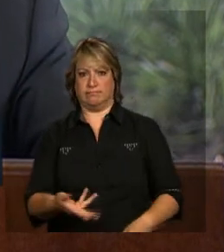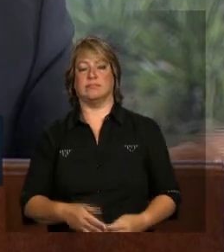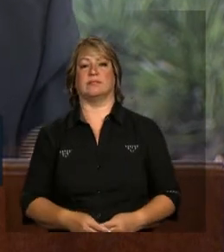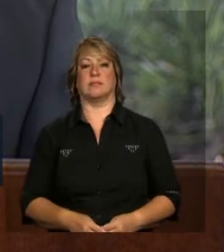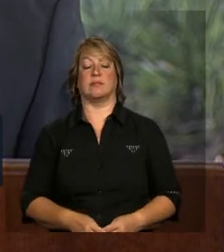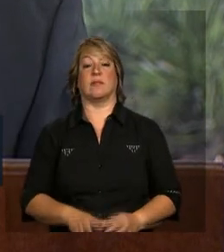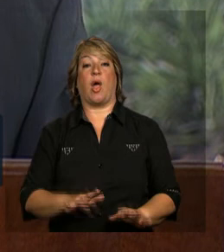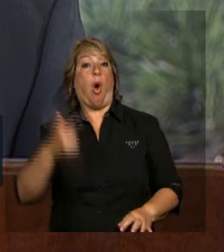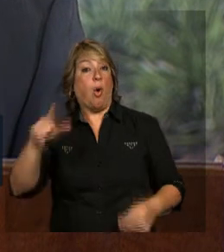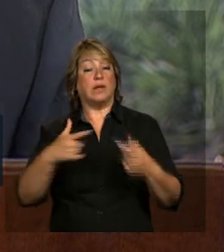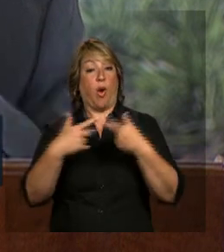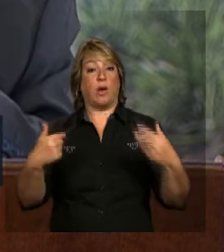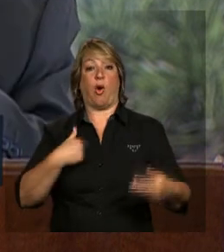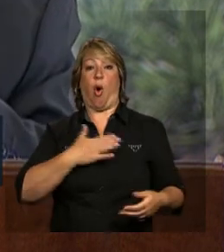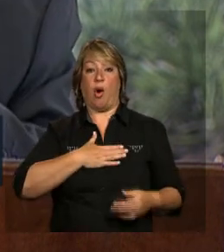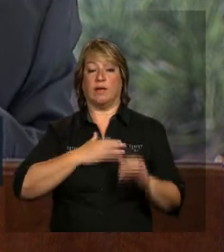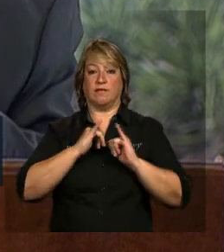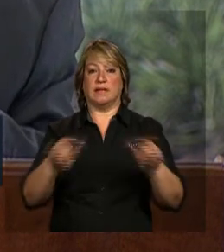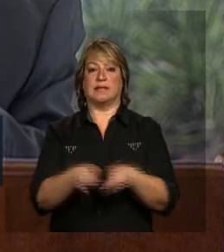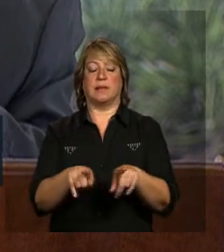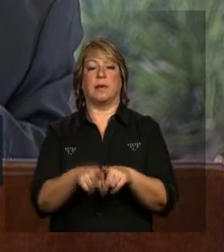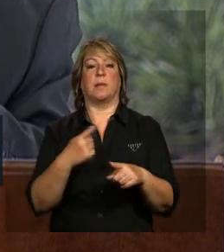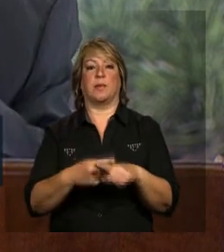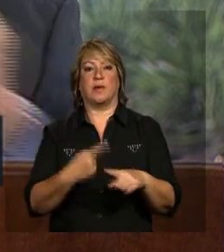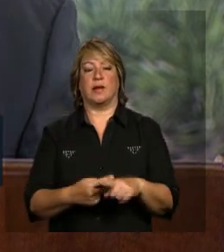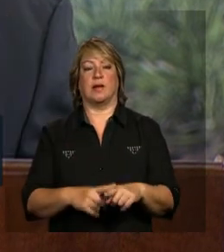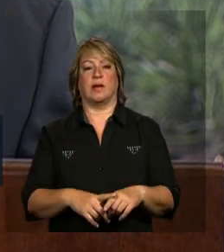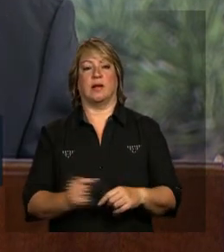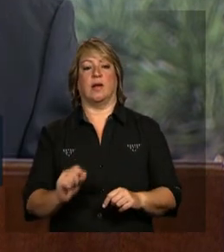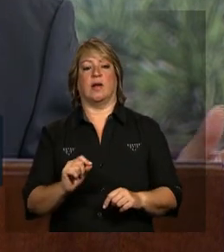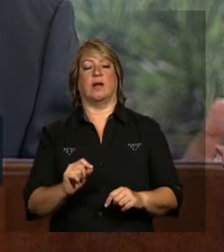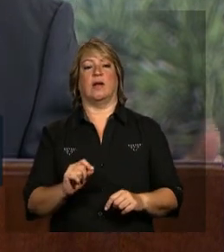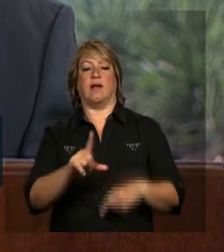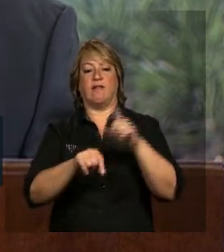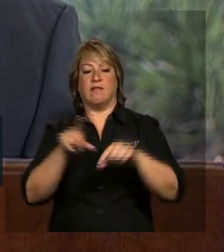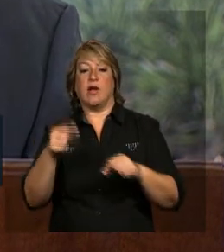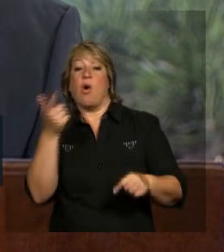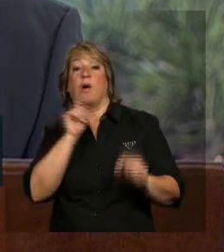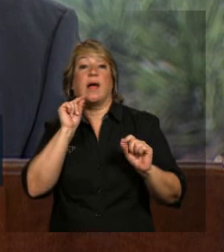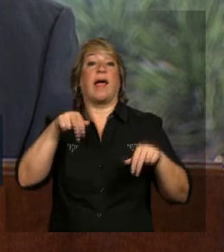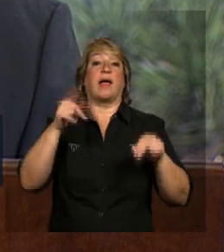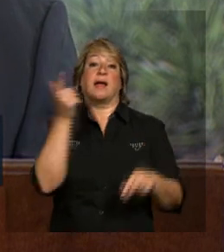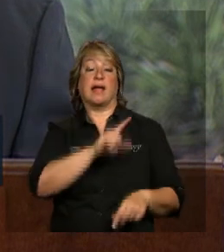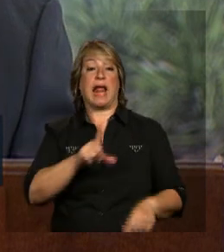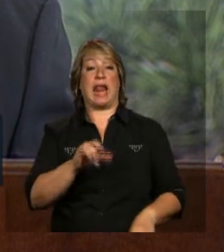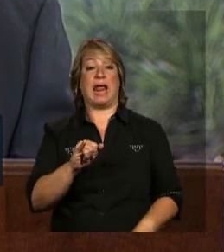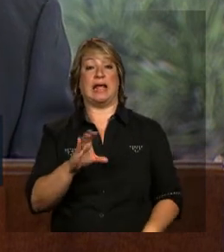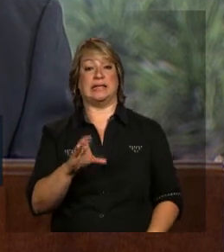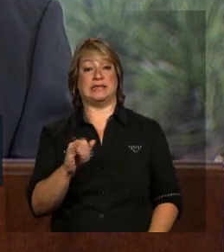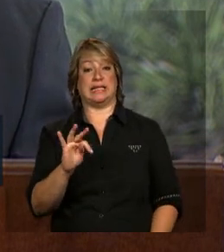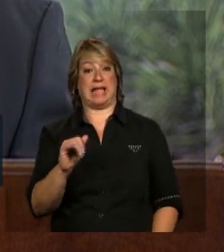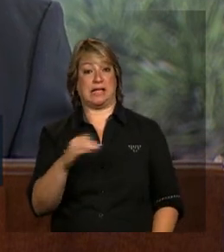aqui de destacar é o fato de que a seleção do vencedor no processo licitatório das concessões